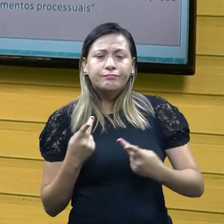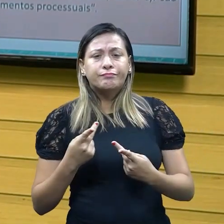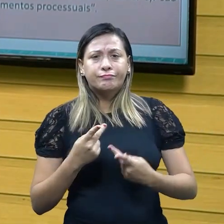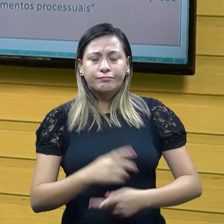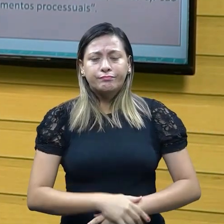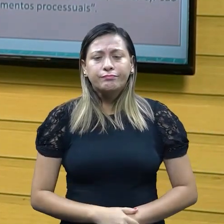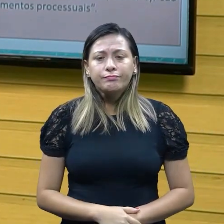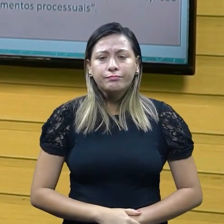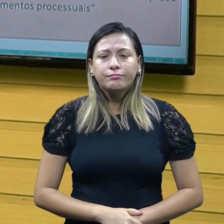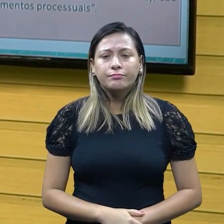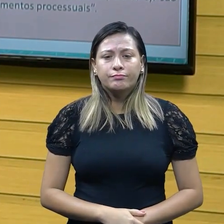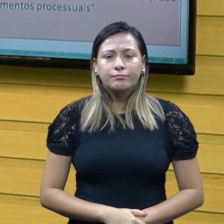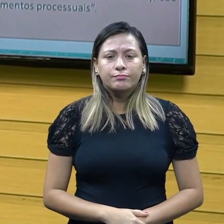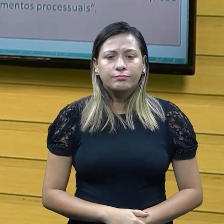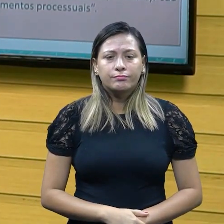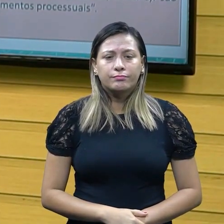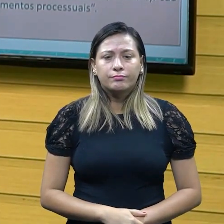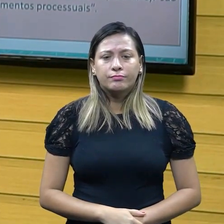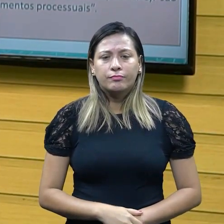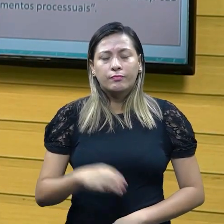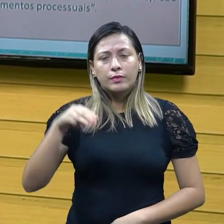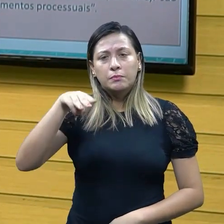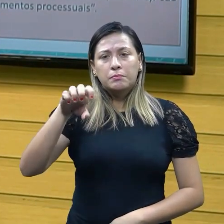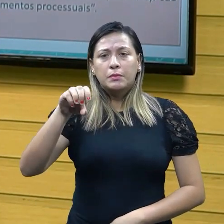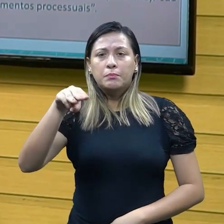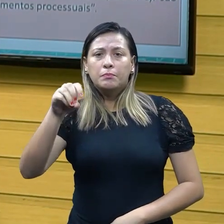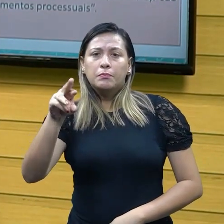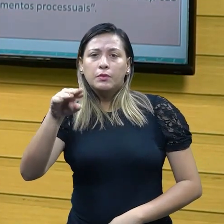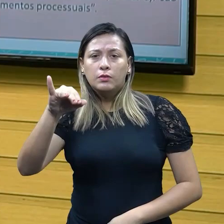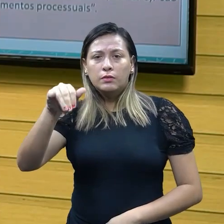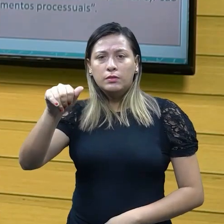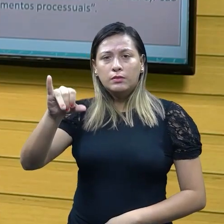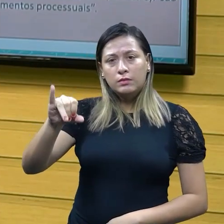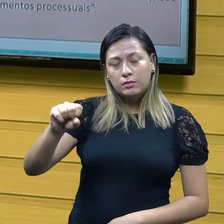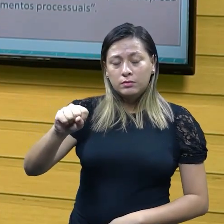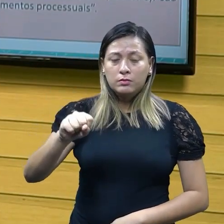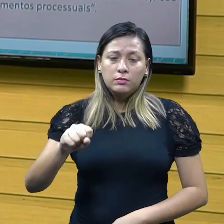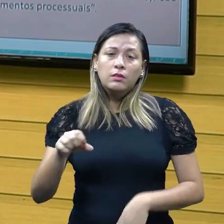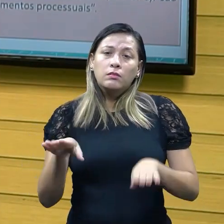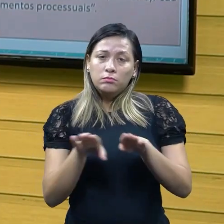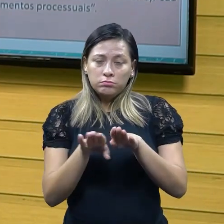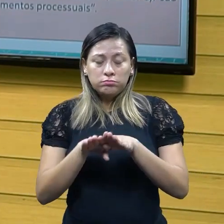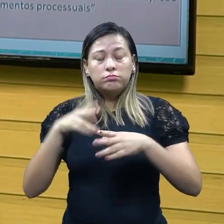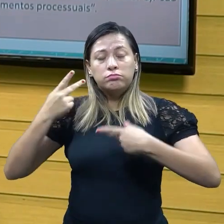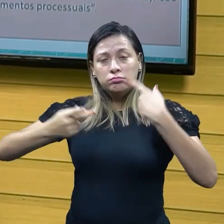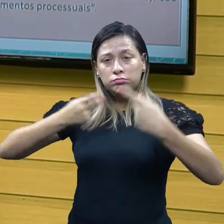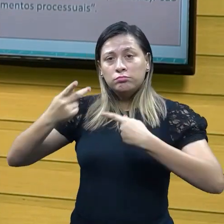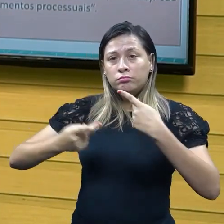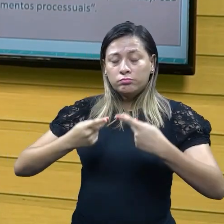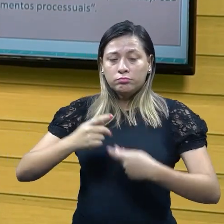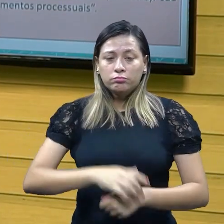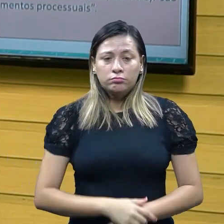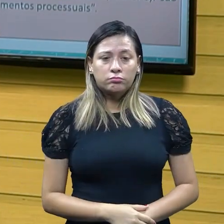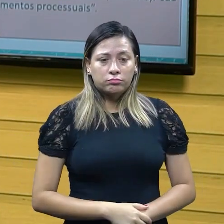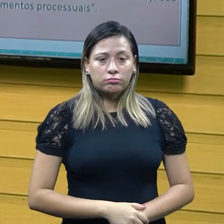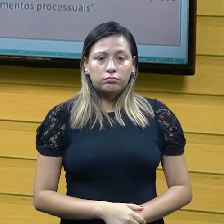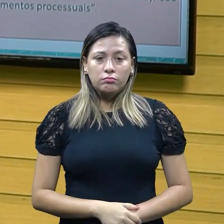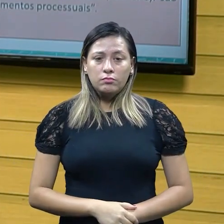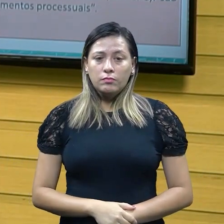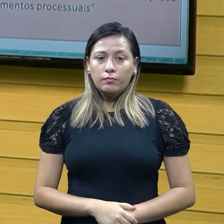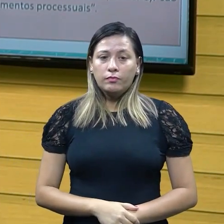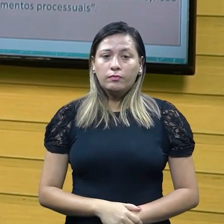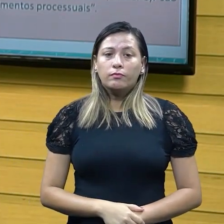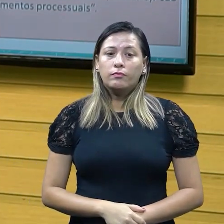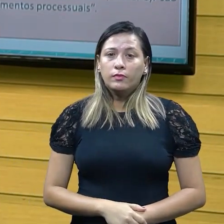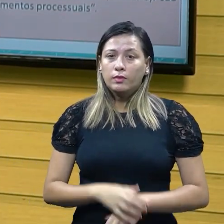fazendo, oral, tá? Você pode fazer memoriais, né? As alegações de forma oral também. Então, é um